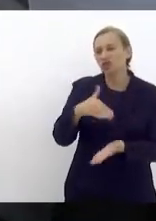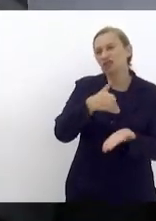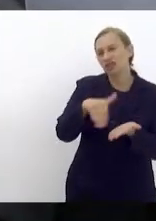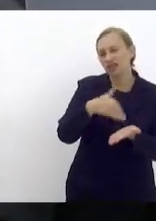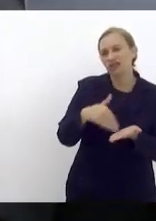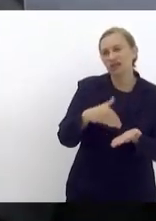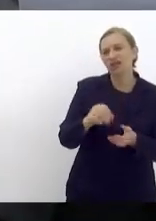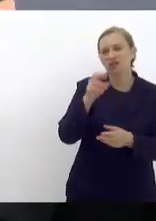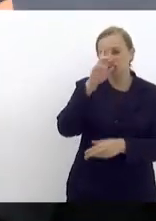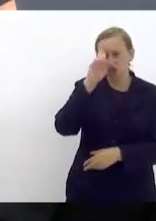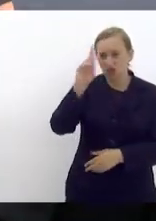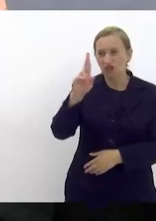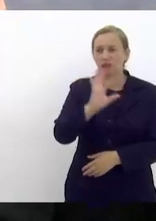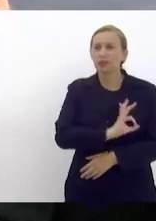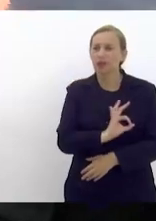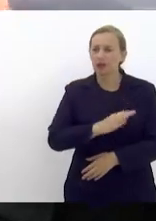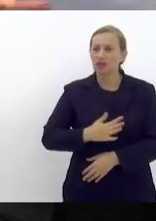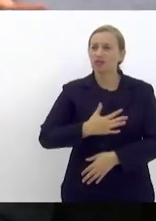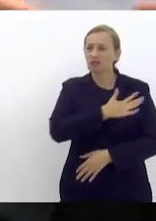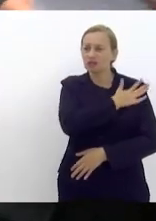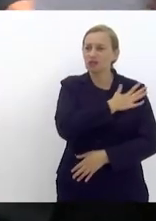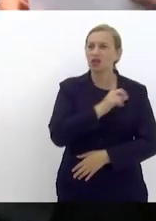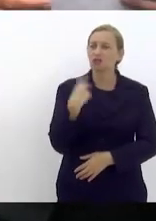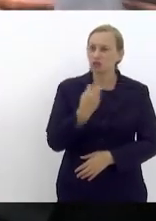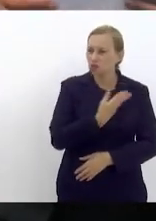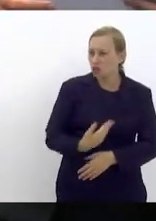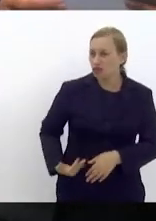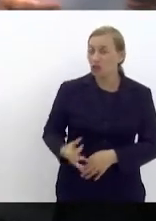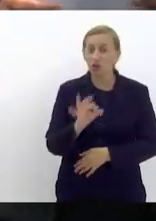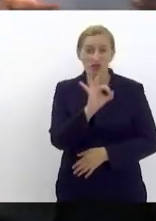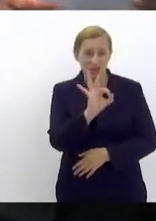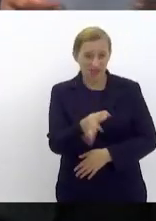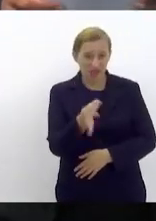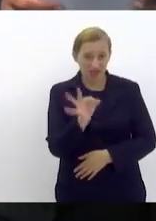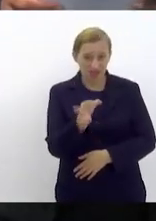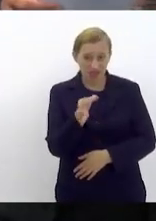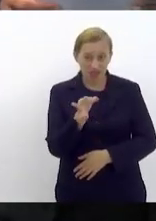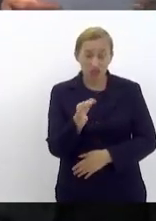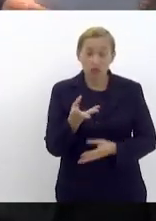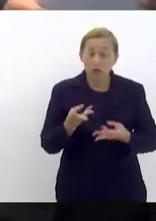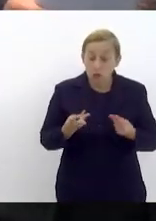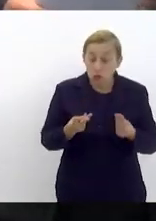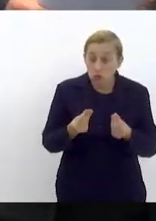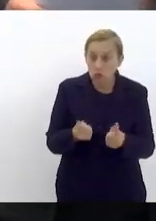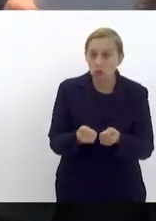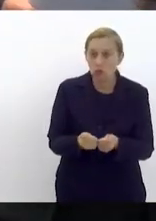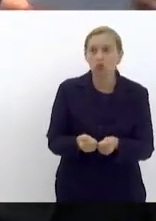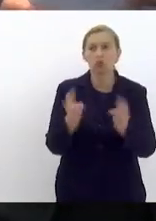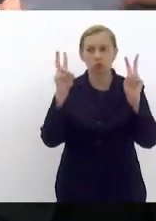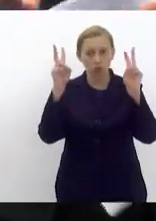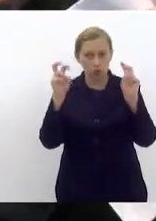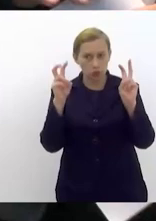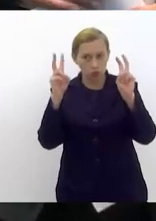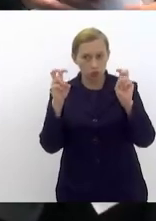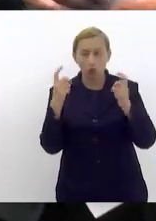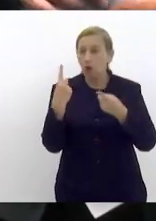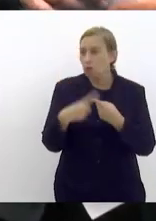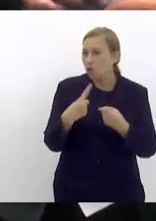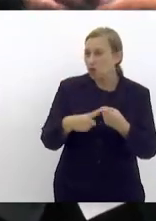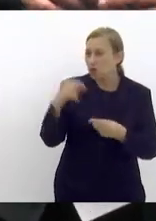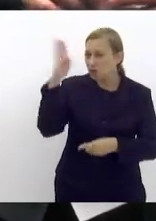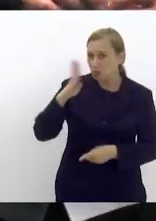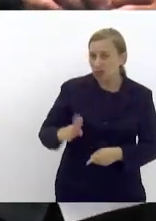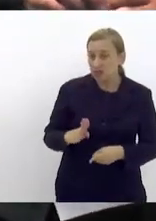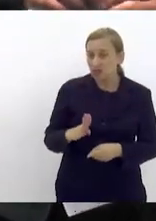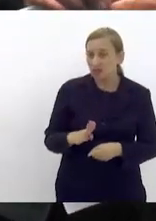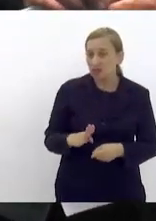da Polícia Militar, ao nosso governador, que eu tenho certeza que está muito sensível a essa situação, porque no Brasil está